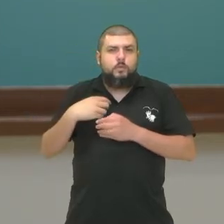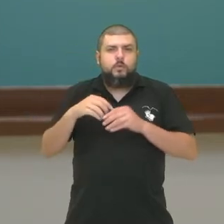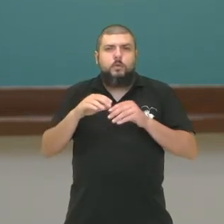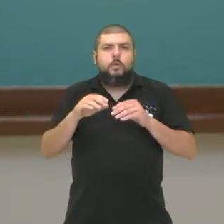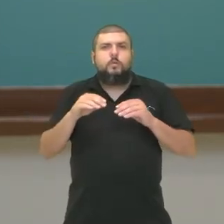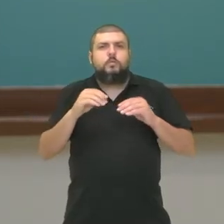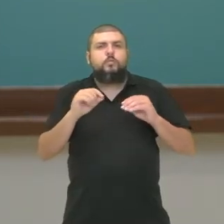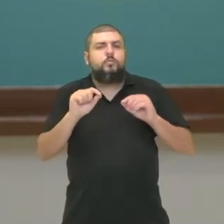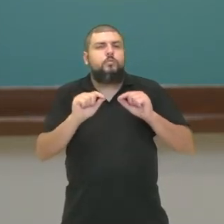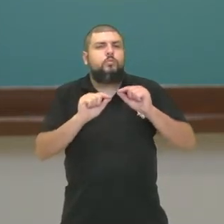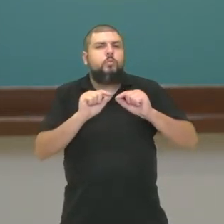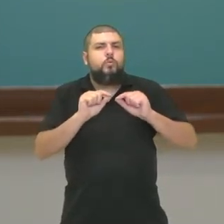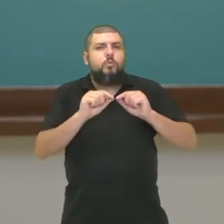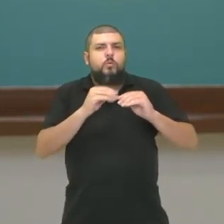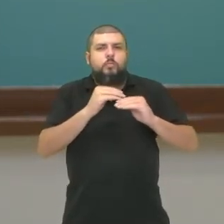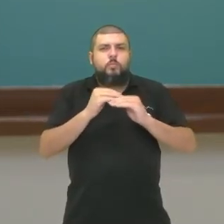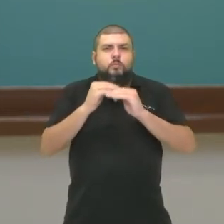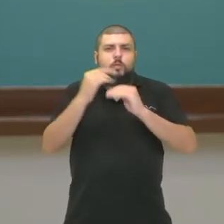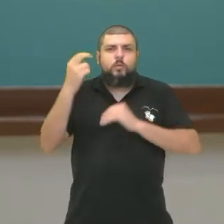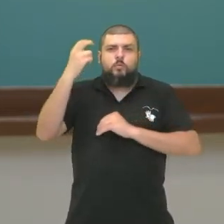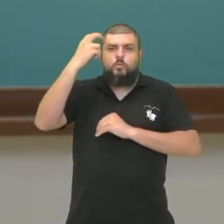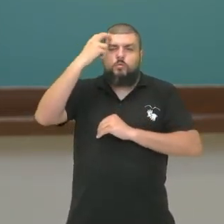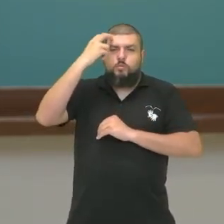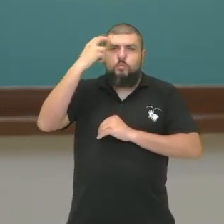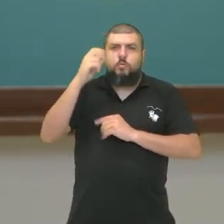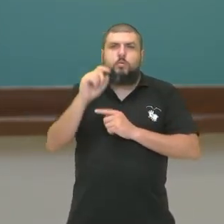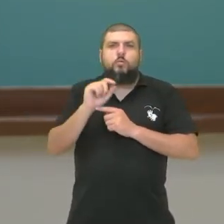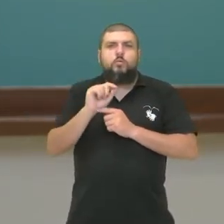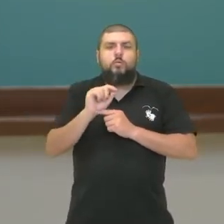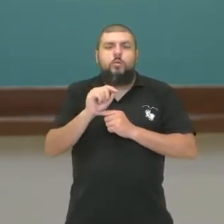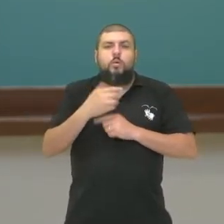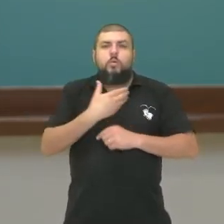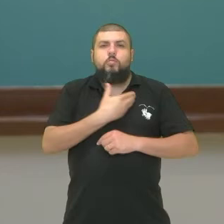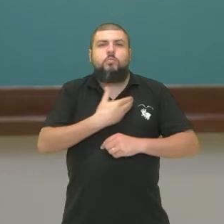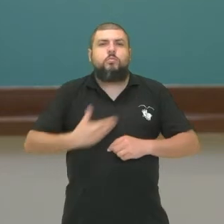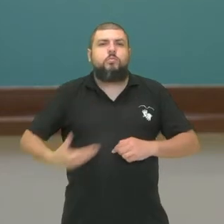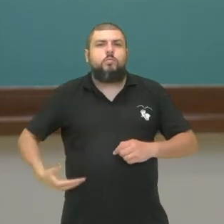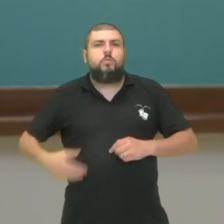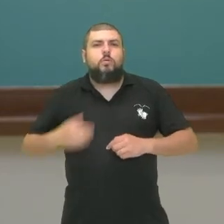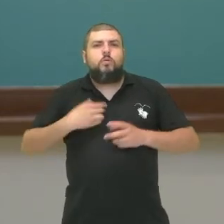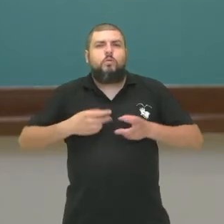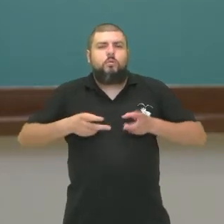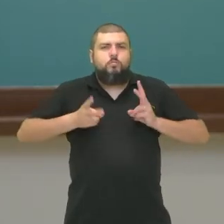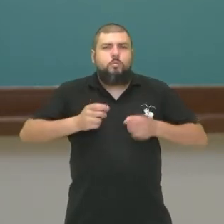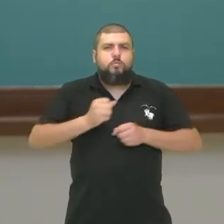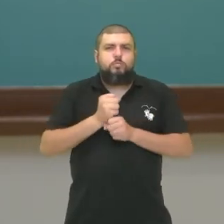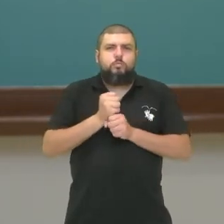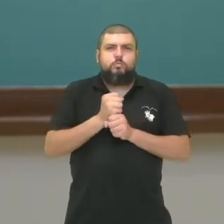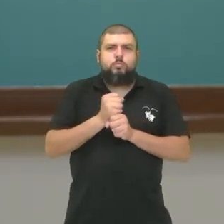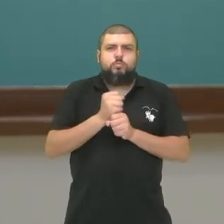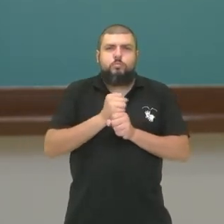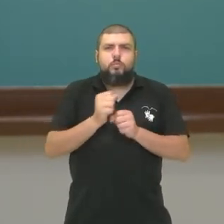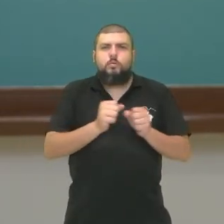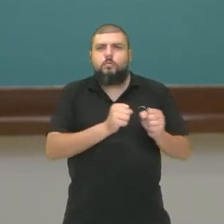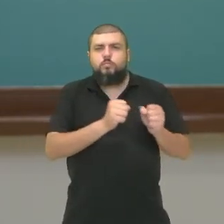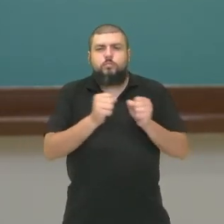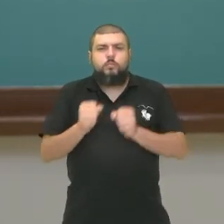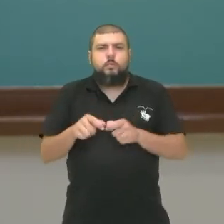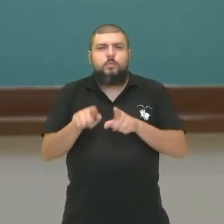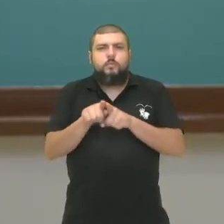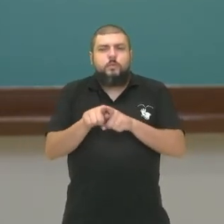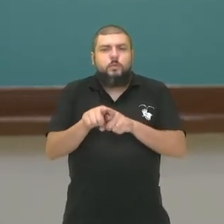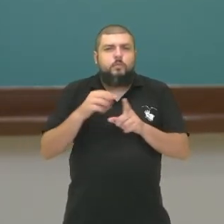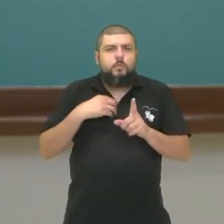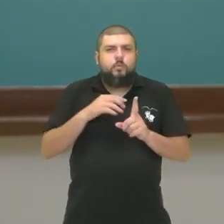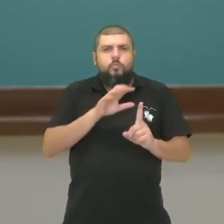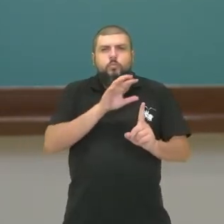através das instituições, ele vai dizer que o Estado conserva seu poder e reproduz os seus interesses para as demais possibilidades